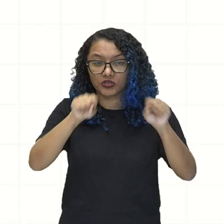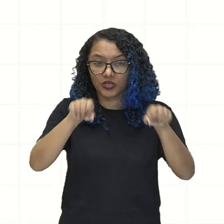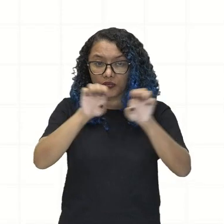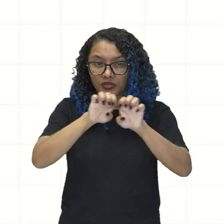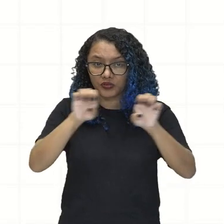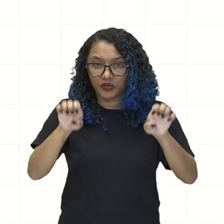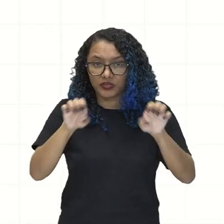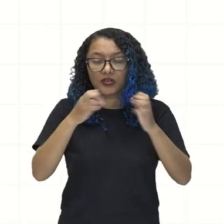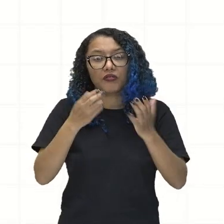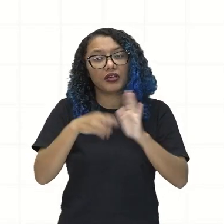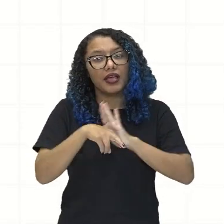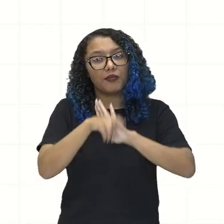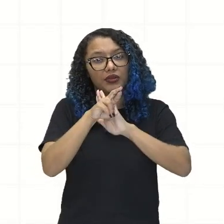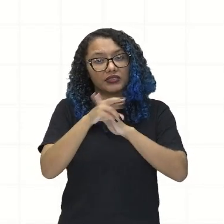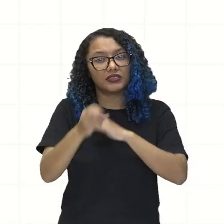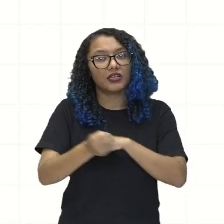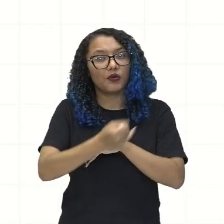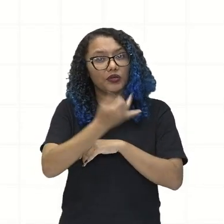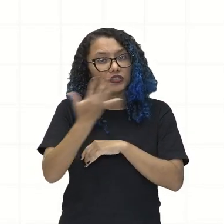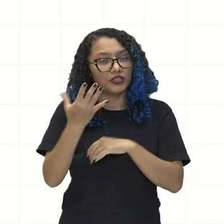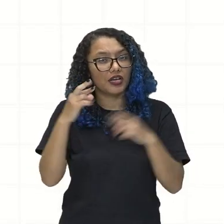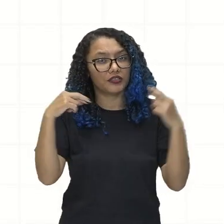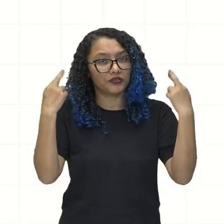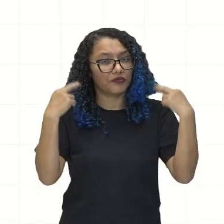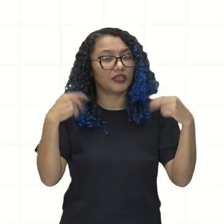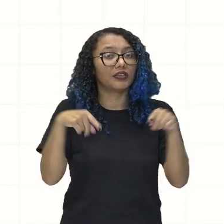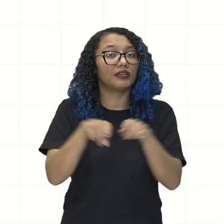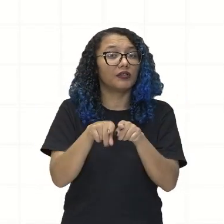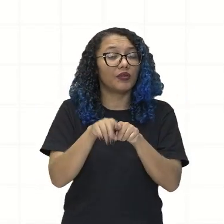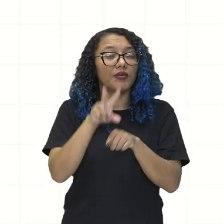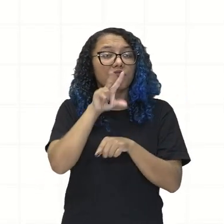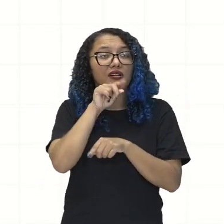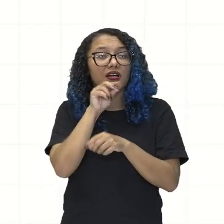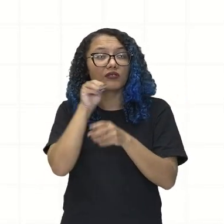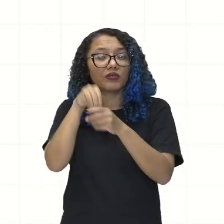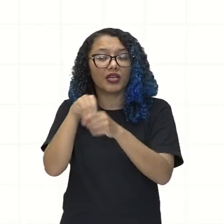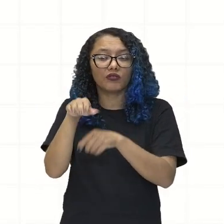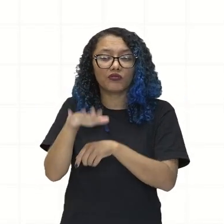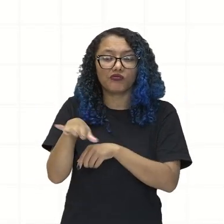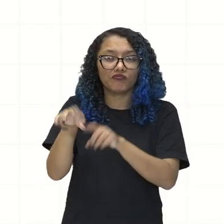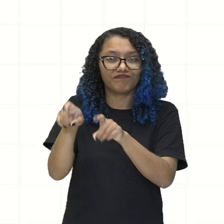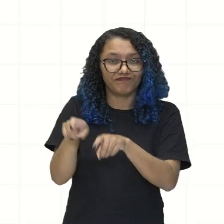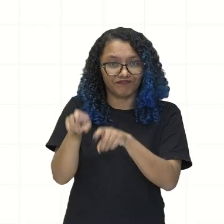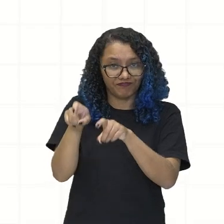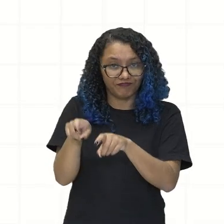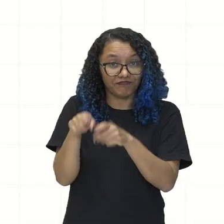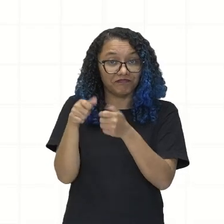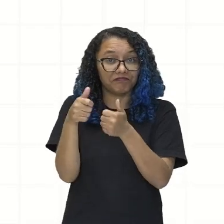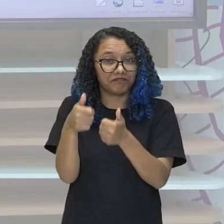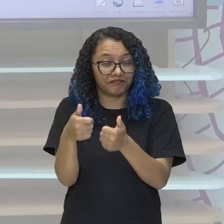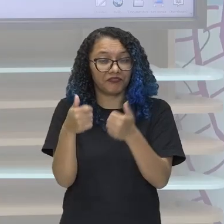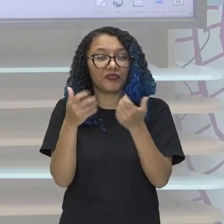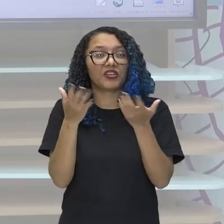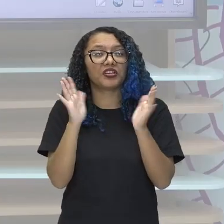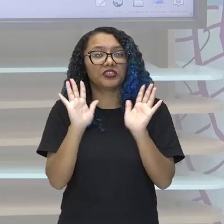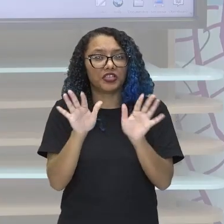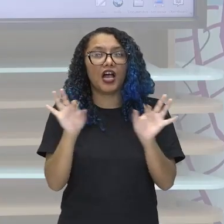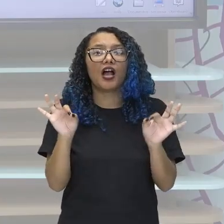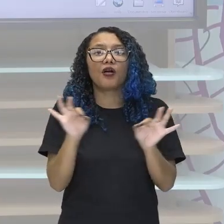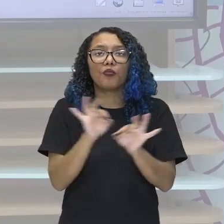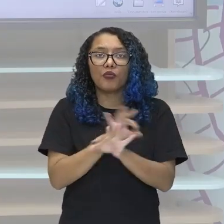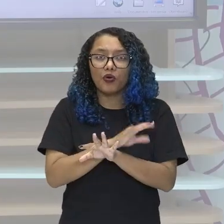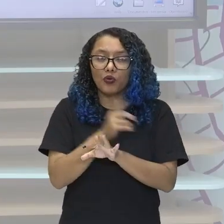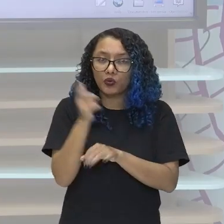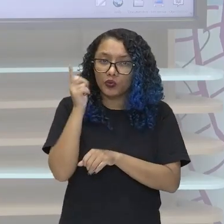do sítio. Olha lá. Então, aí eu já automaticamente escrevi.